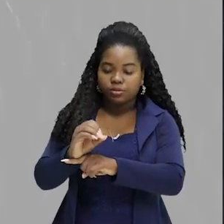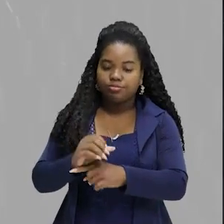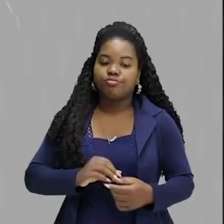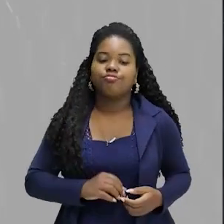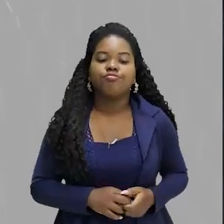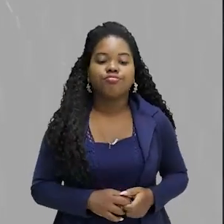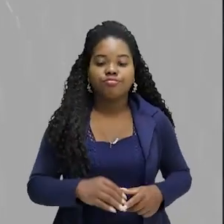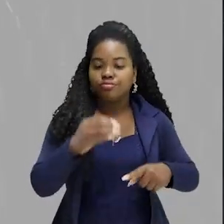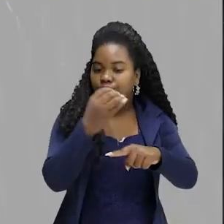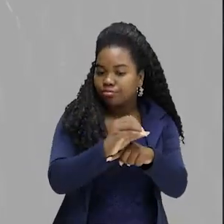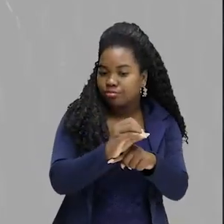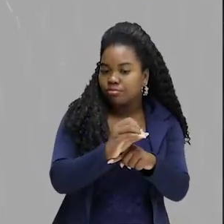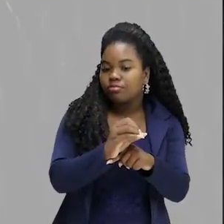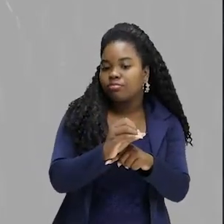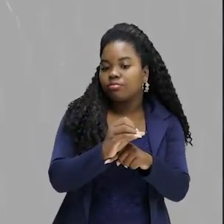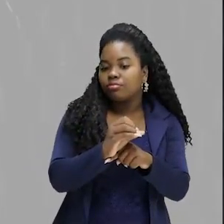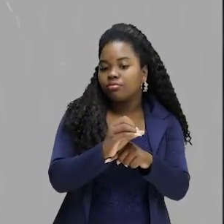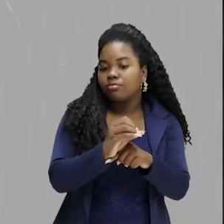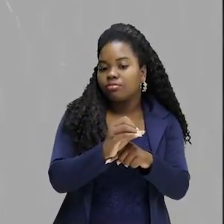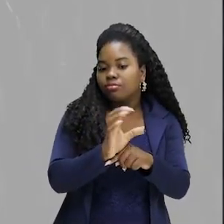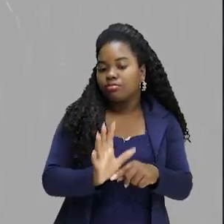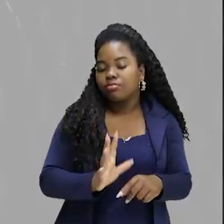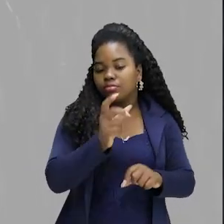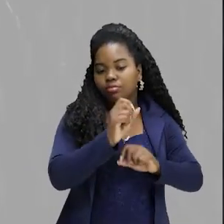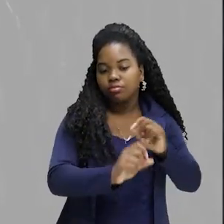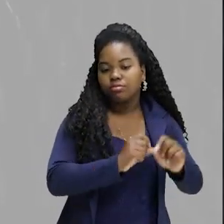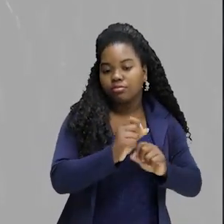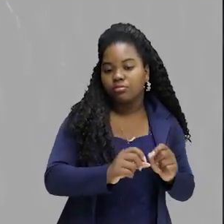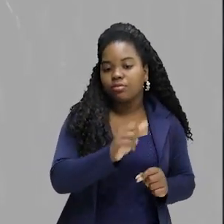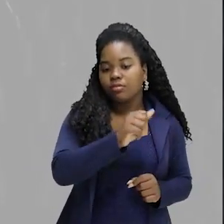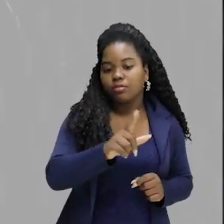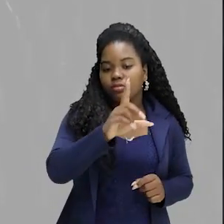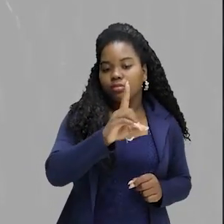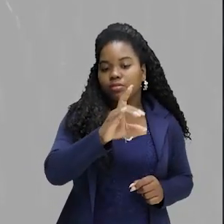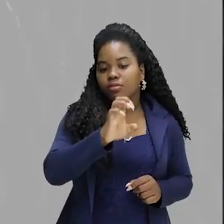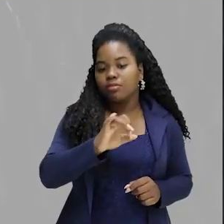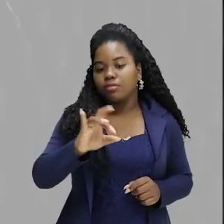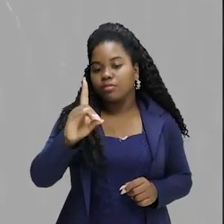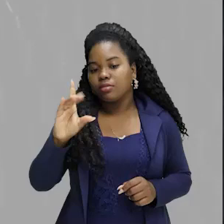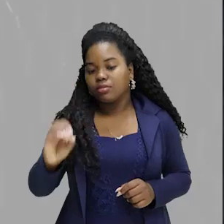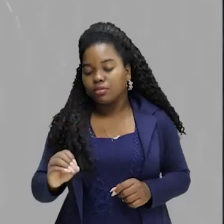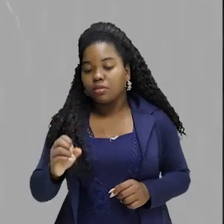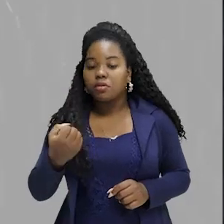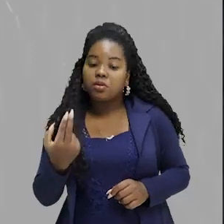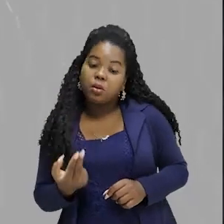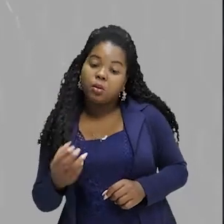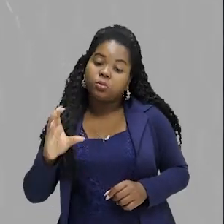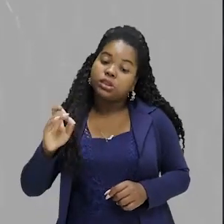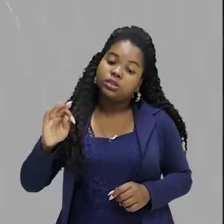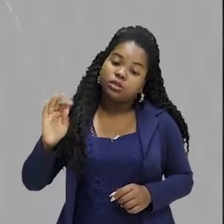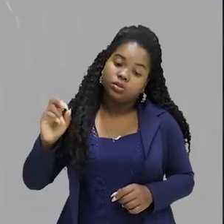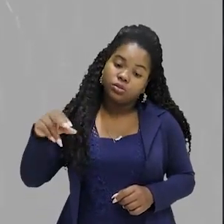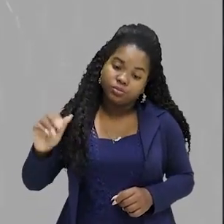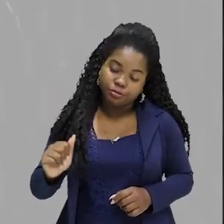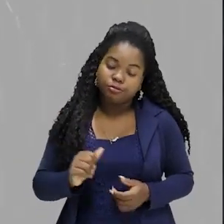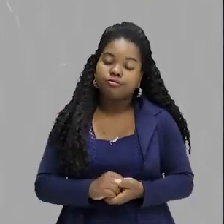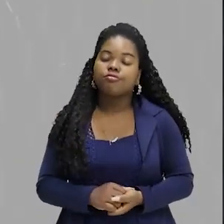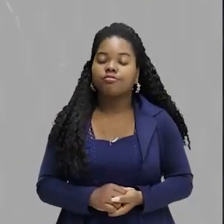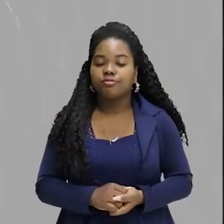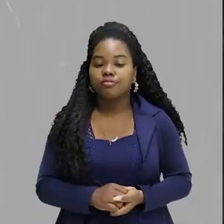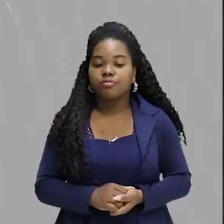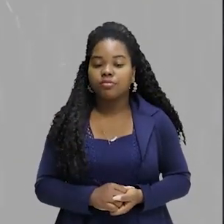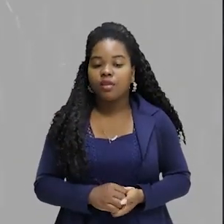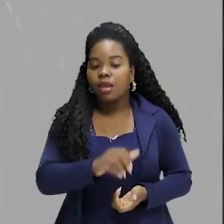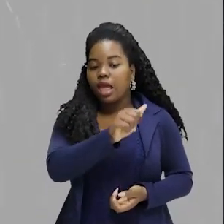esse oxigênio nascente ele vai atacar ou o aldeído ou a cetona. No caso de